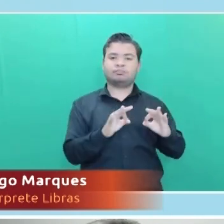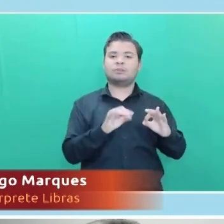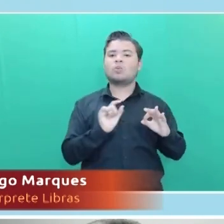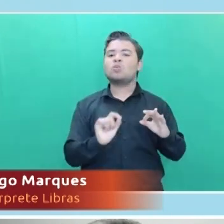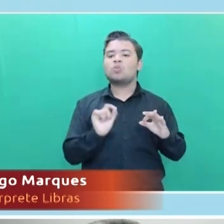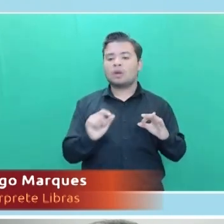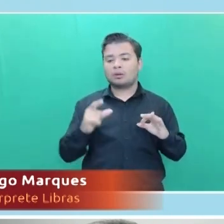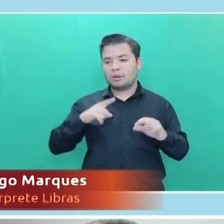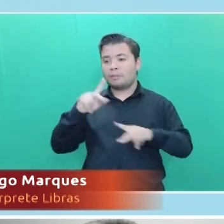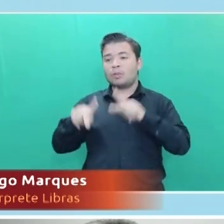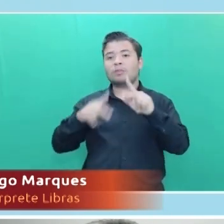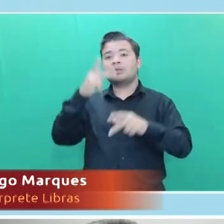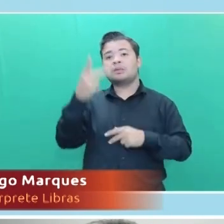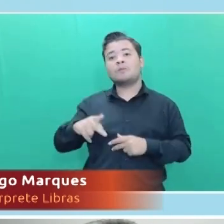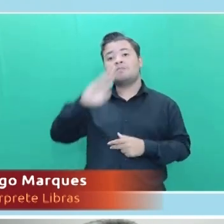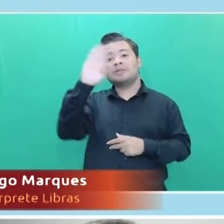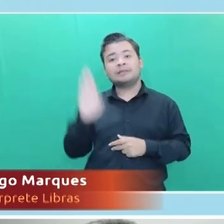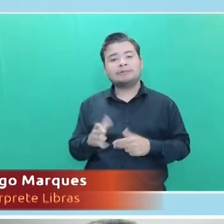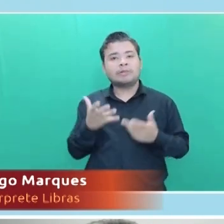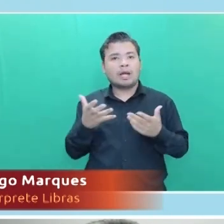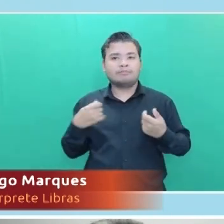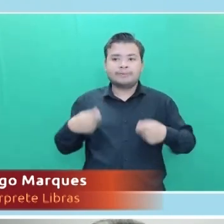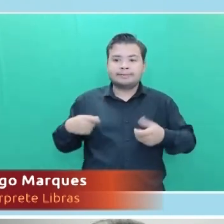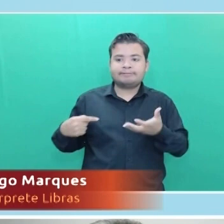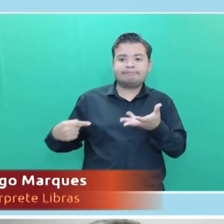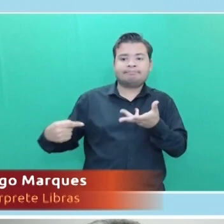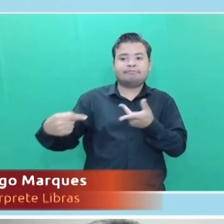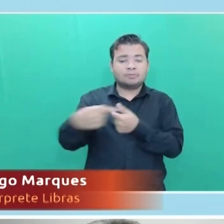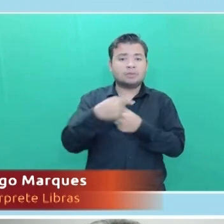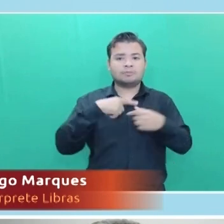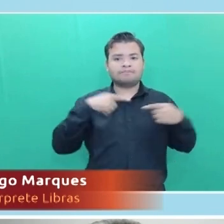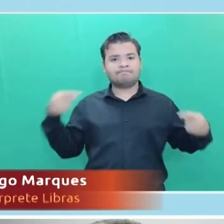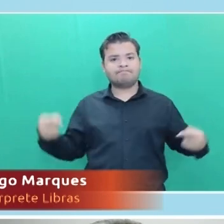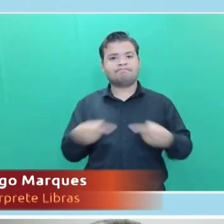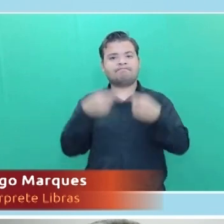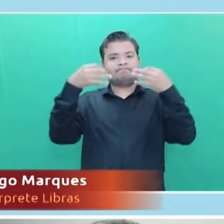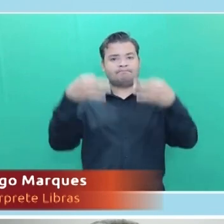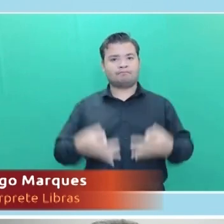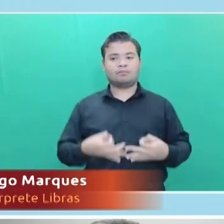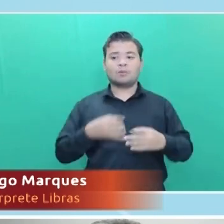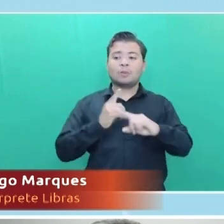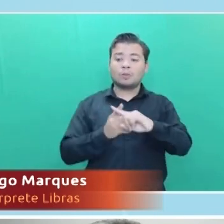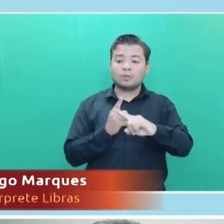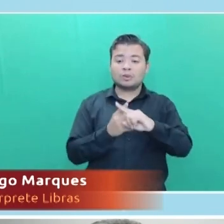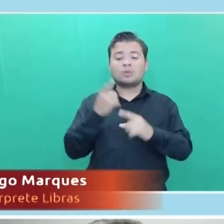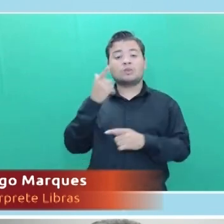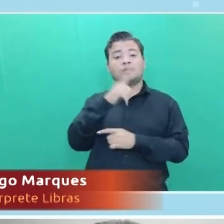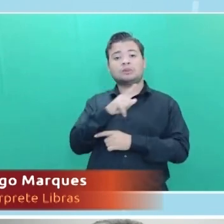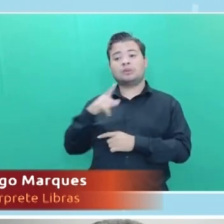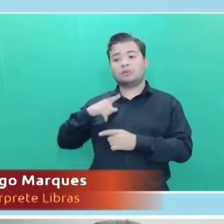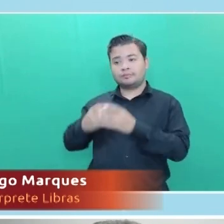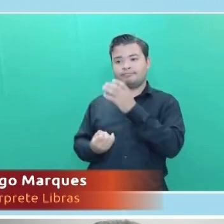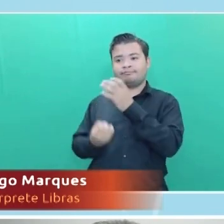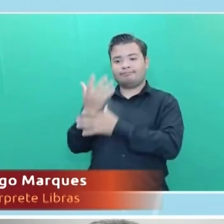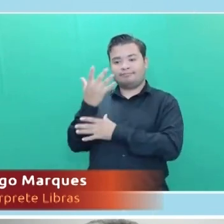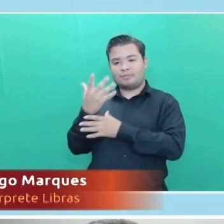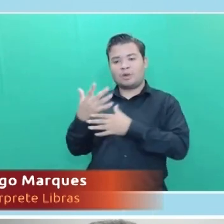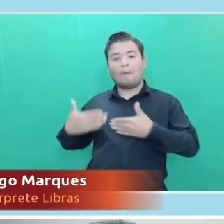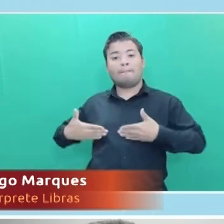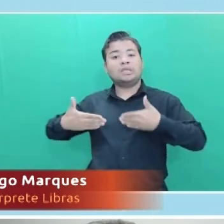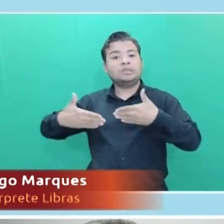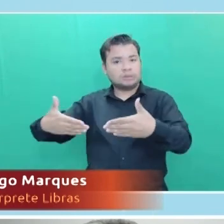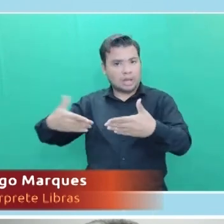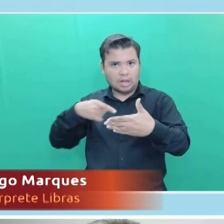população brasileira, que a gente destaca aí a criação de um ministério para cuidar dos povos originários, né?